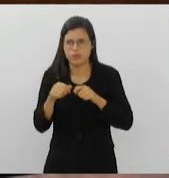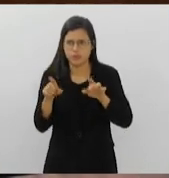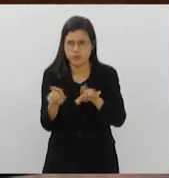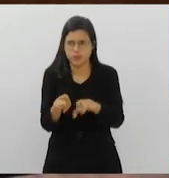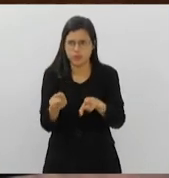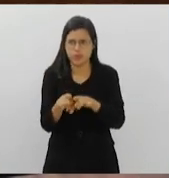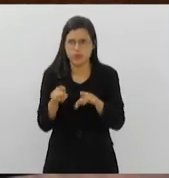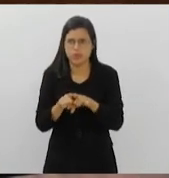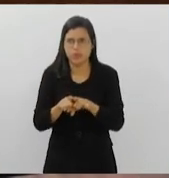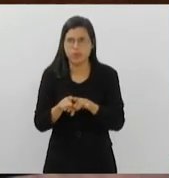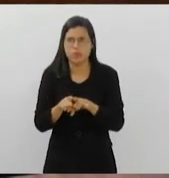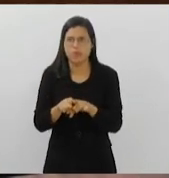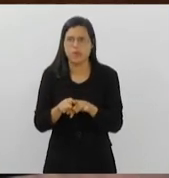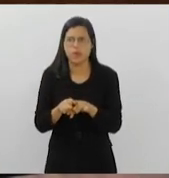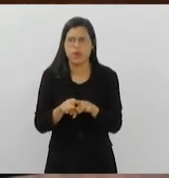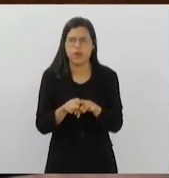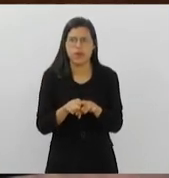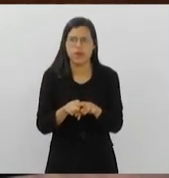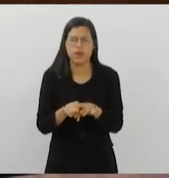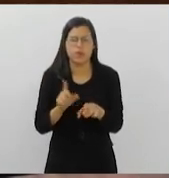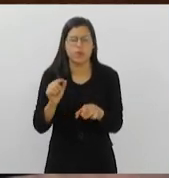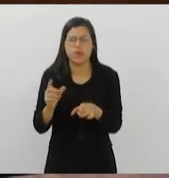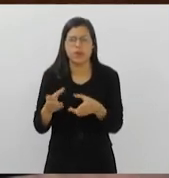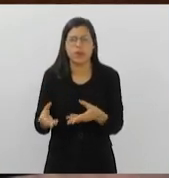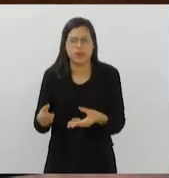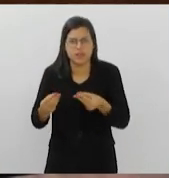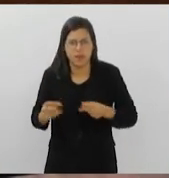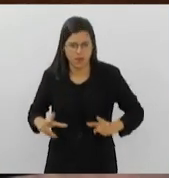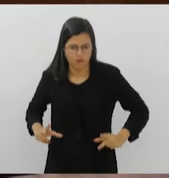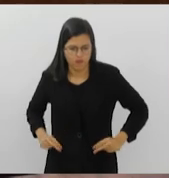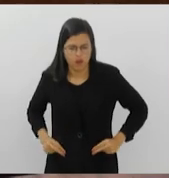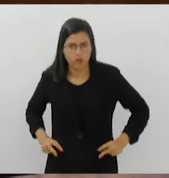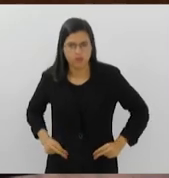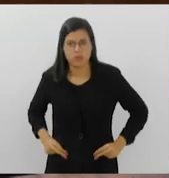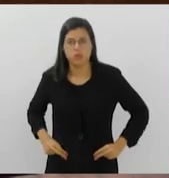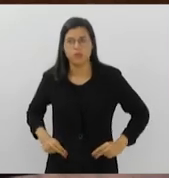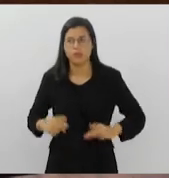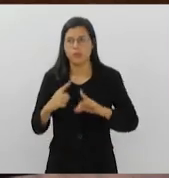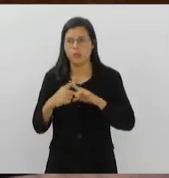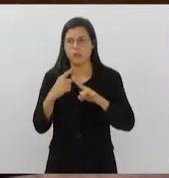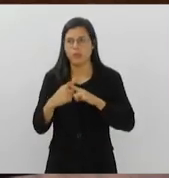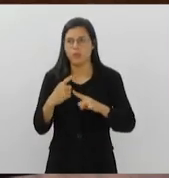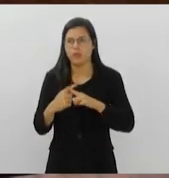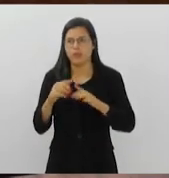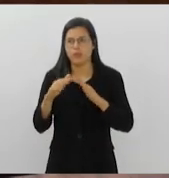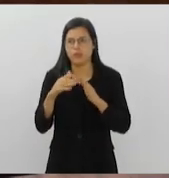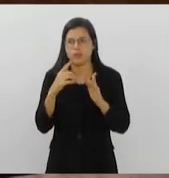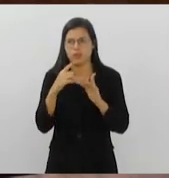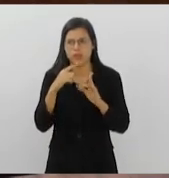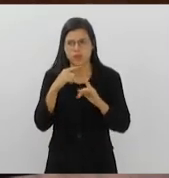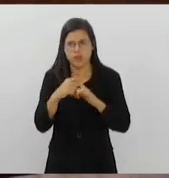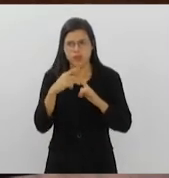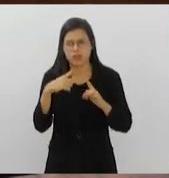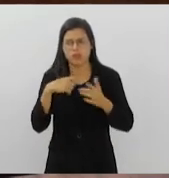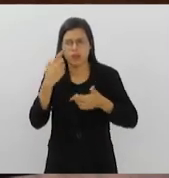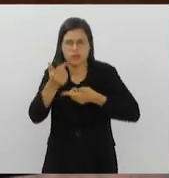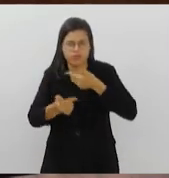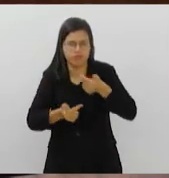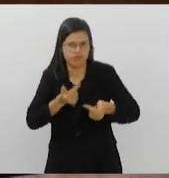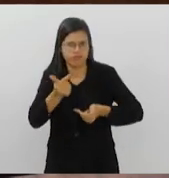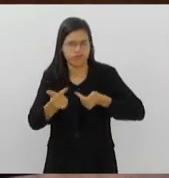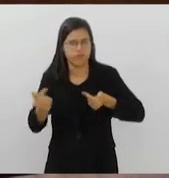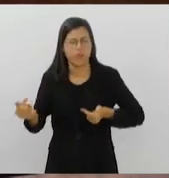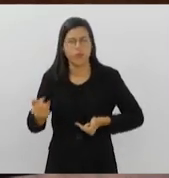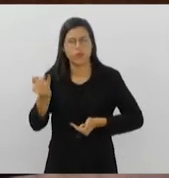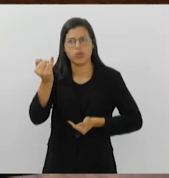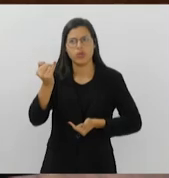o recebimento ali de fraldas, porque esta igreja tem um trabalho muito importante aqui